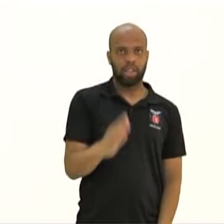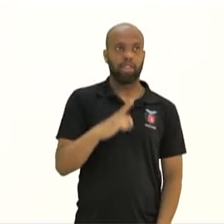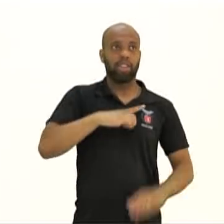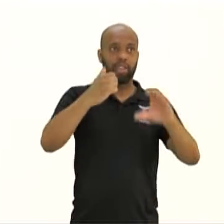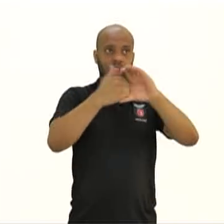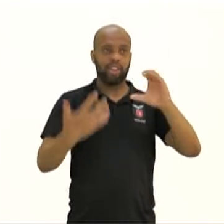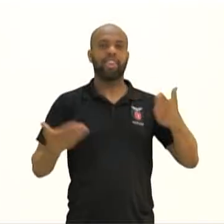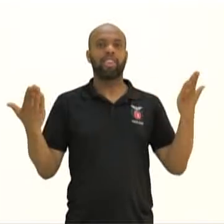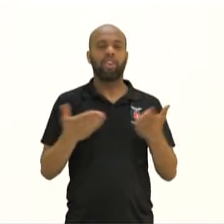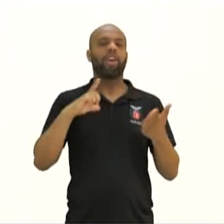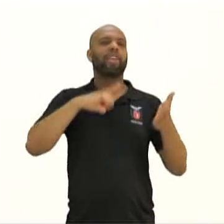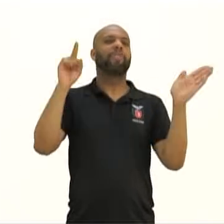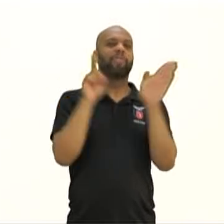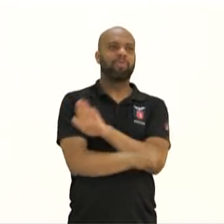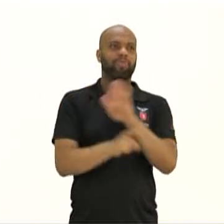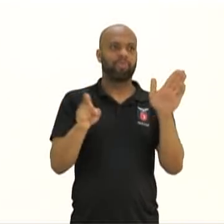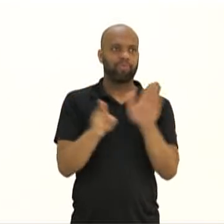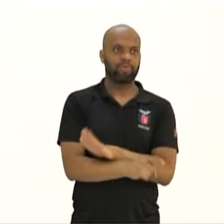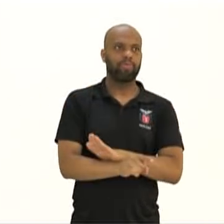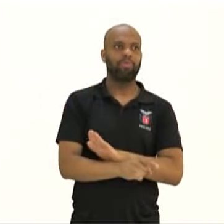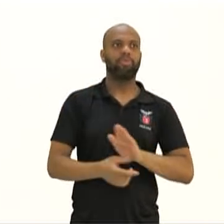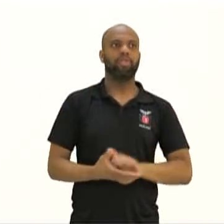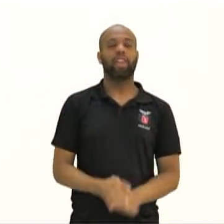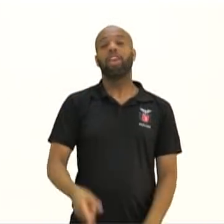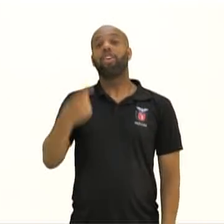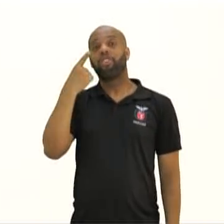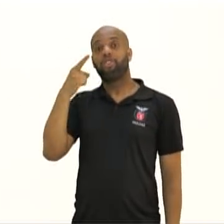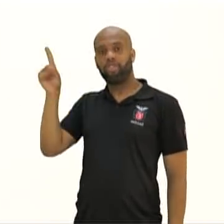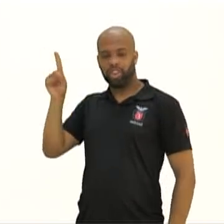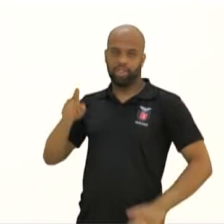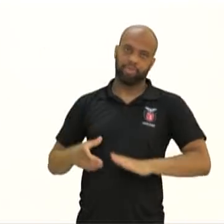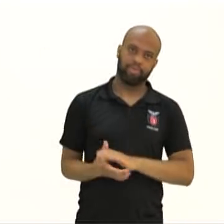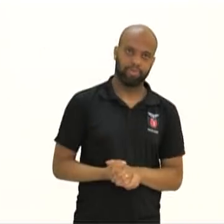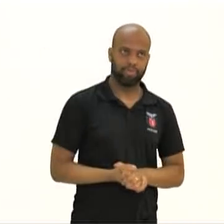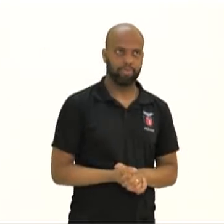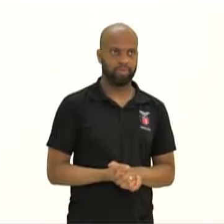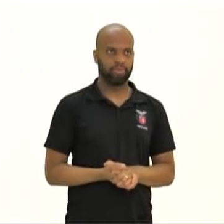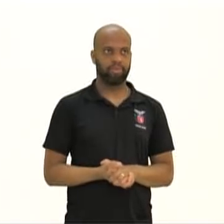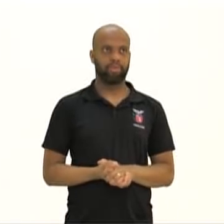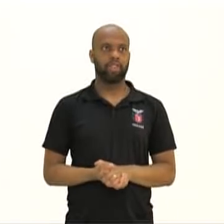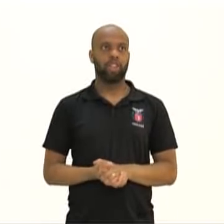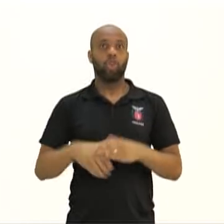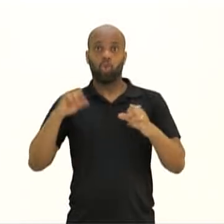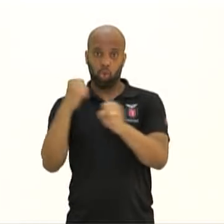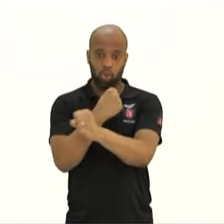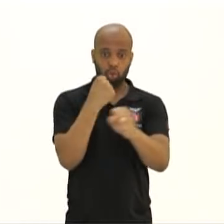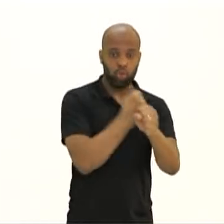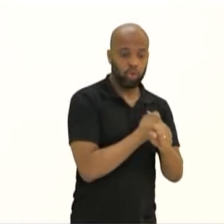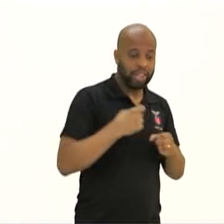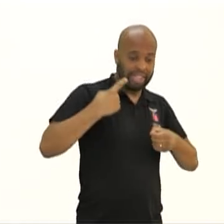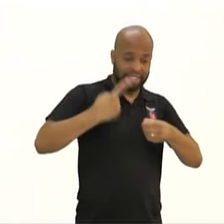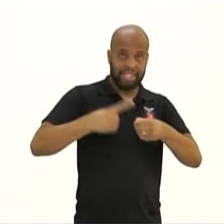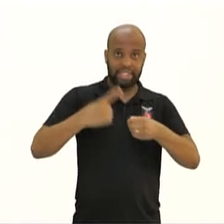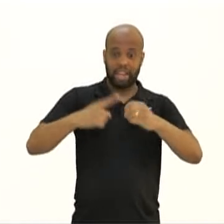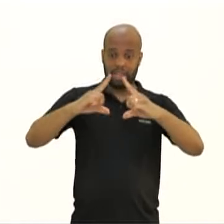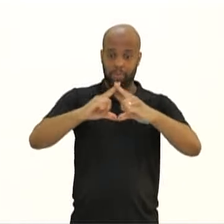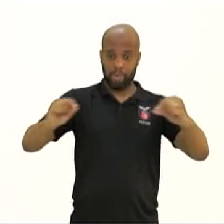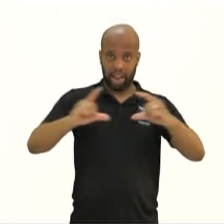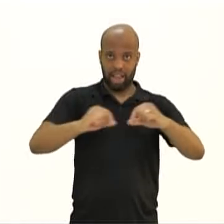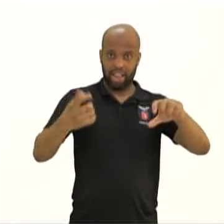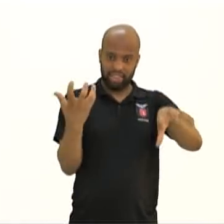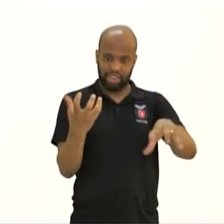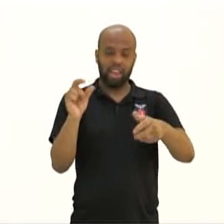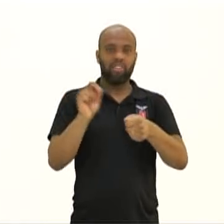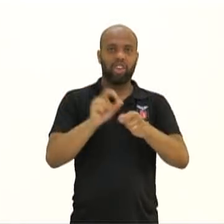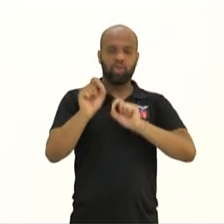características, agora mais um quiz. Nesse quiz, nós vamos ao seguinte. A construção da cidade de Brasília fez parte